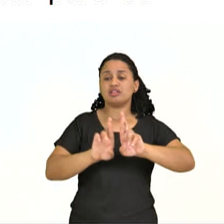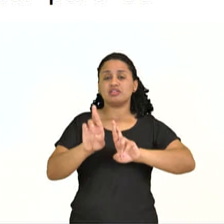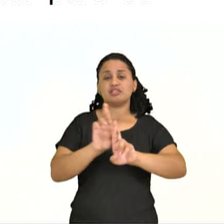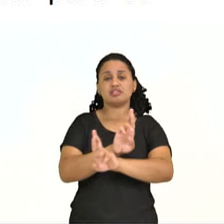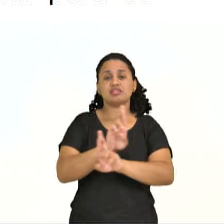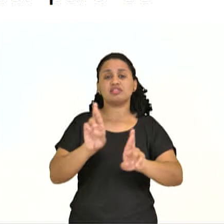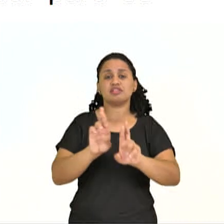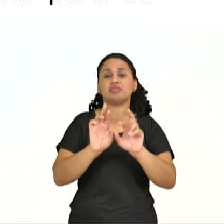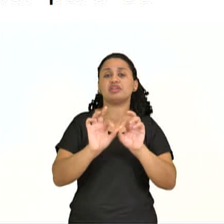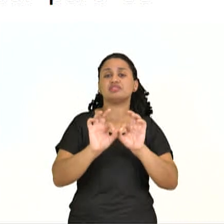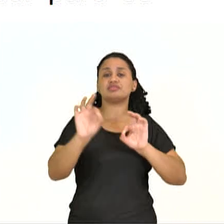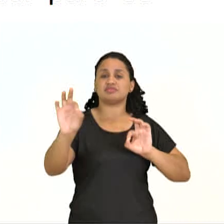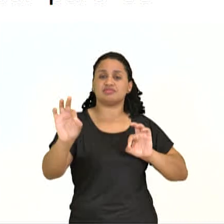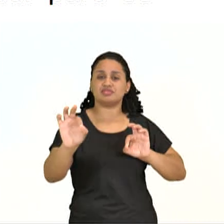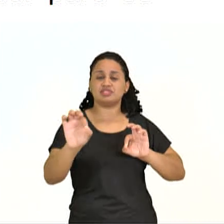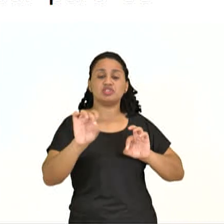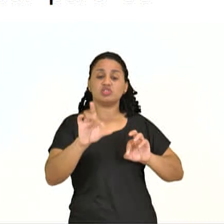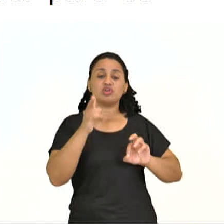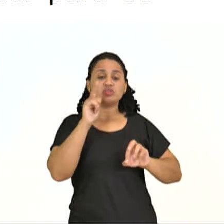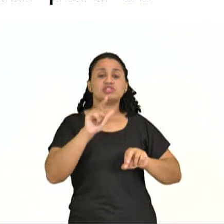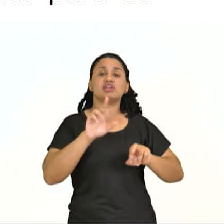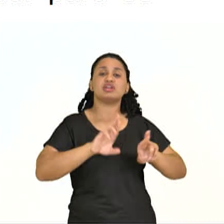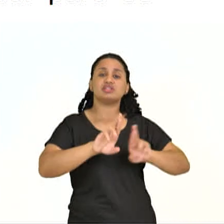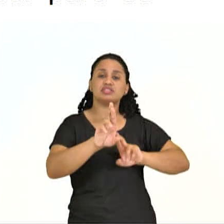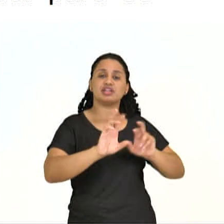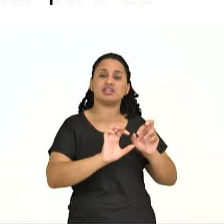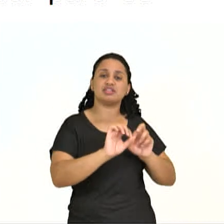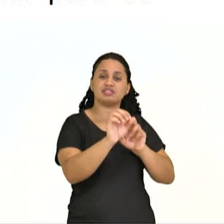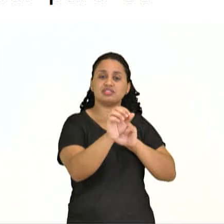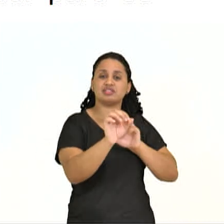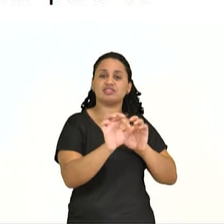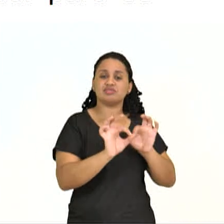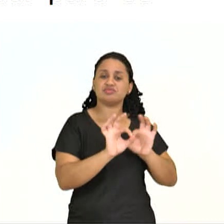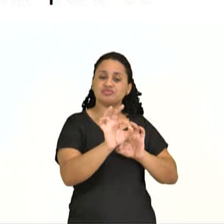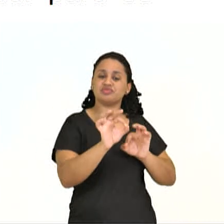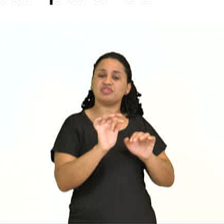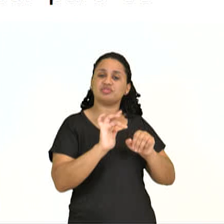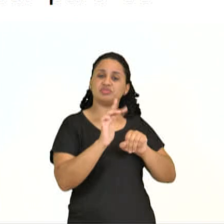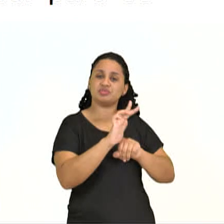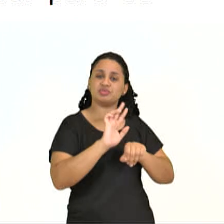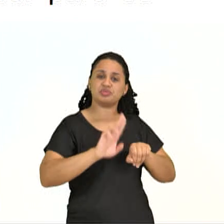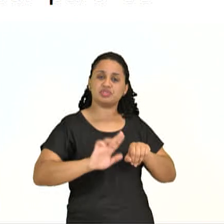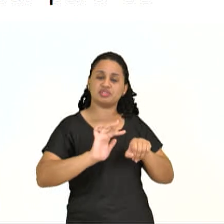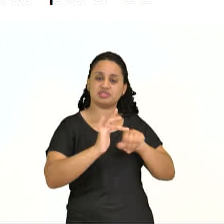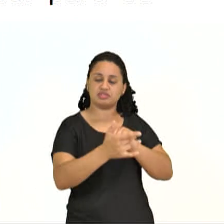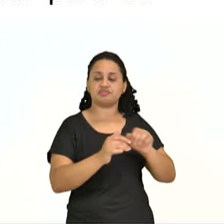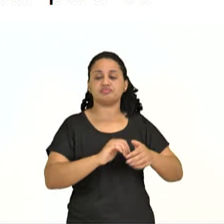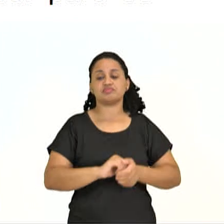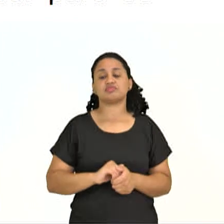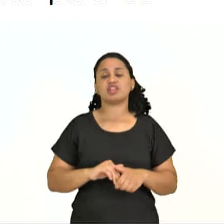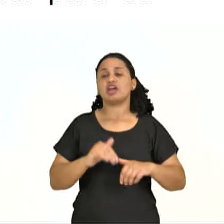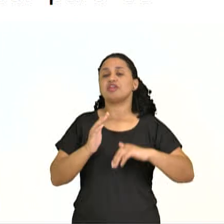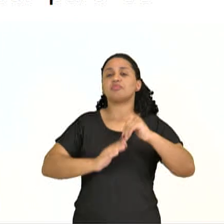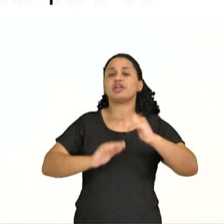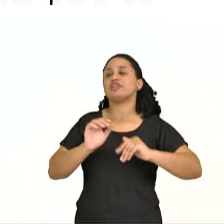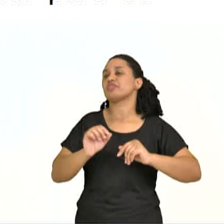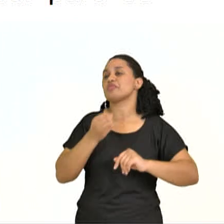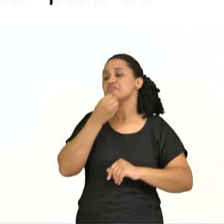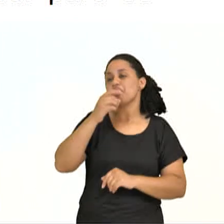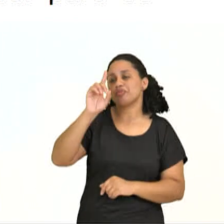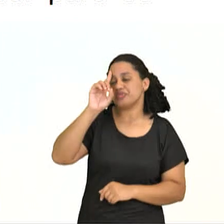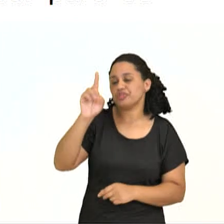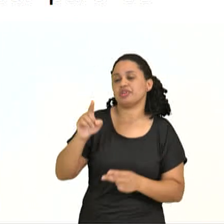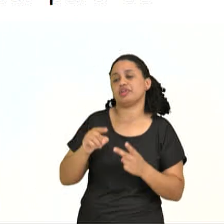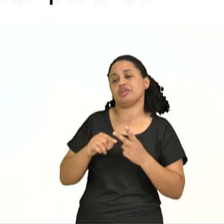prevalece é a virtual. E a prática de boas atitudes humanas, como o bom dia, por favor, são raros. Olha